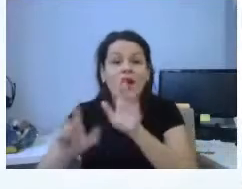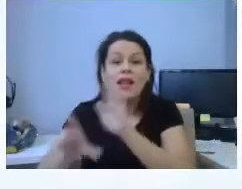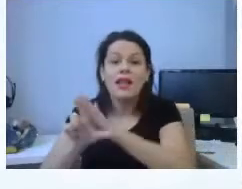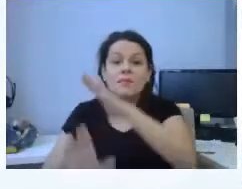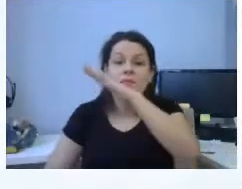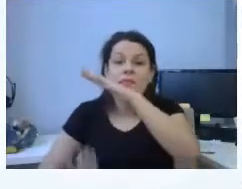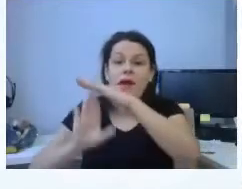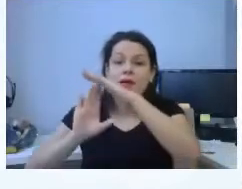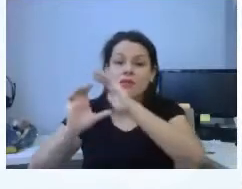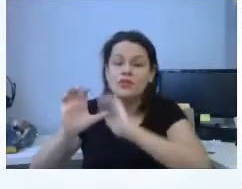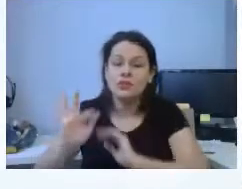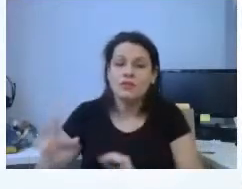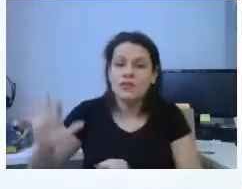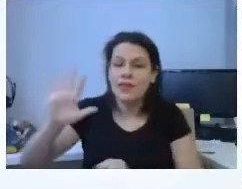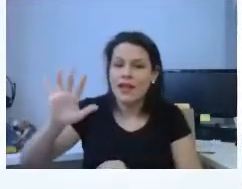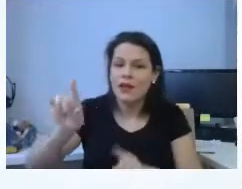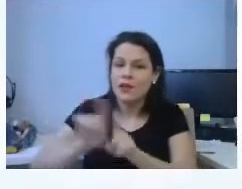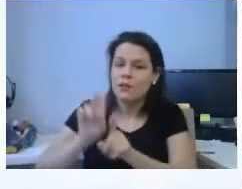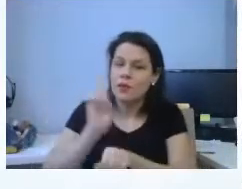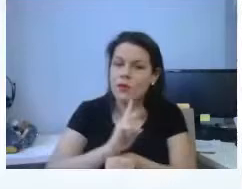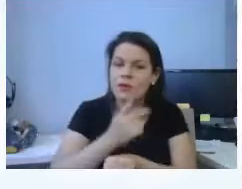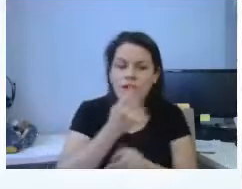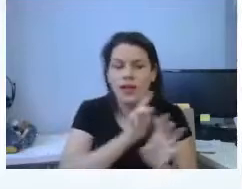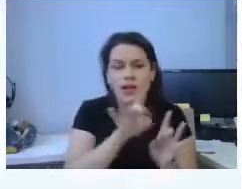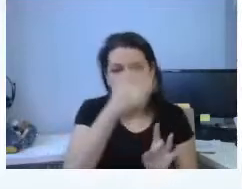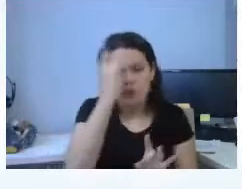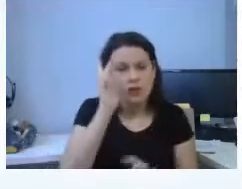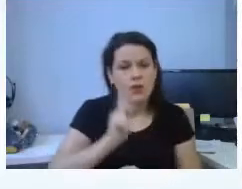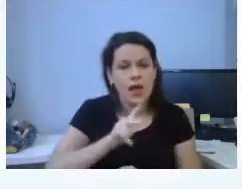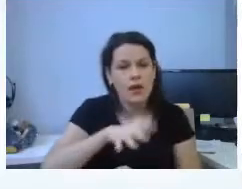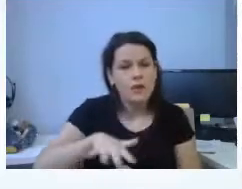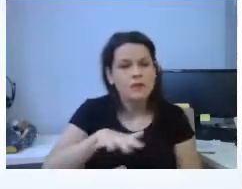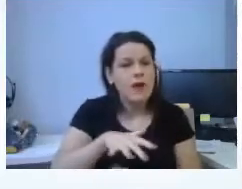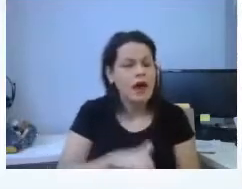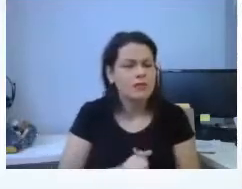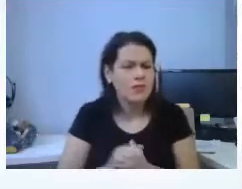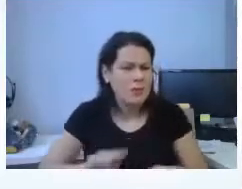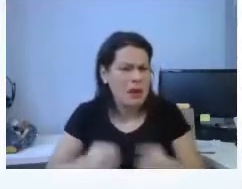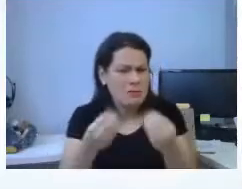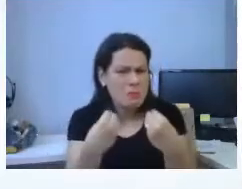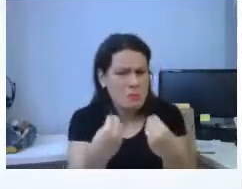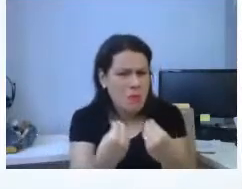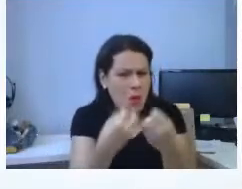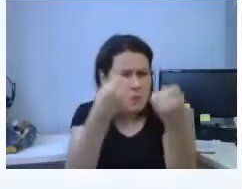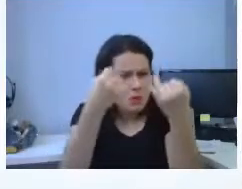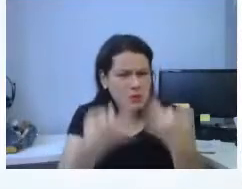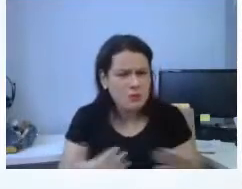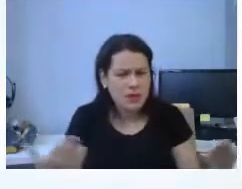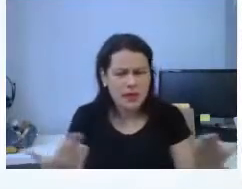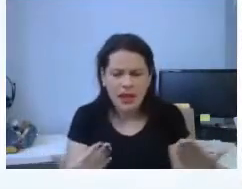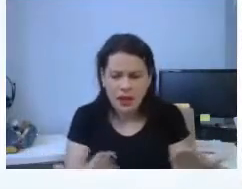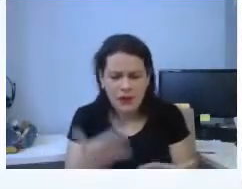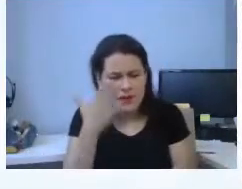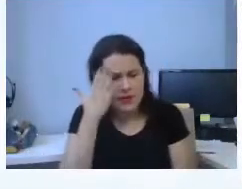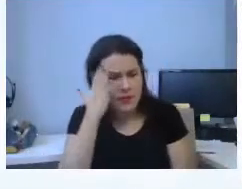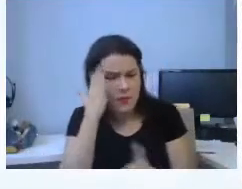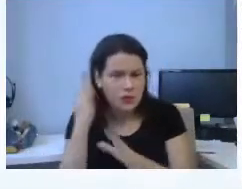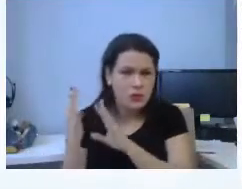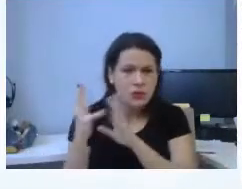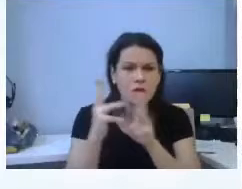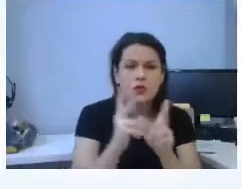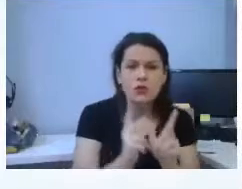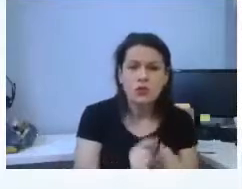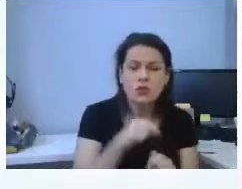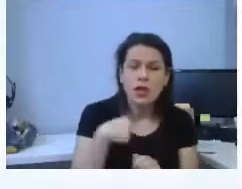ter fiscalização. Então, como que fica esta questão diante de como que a gente